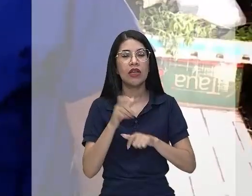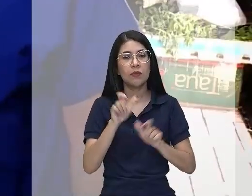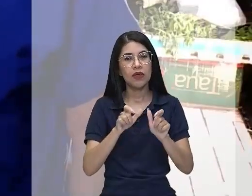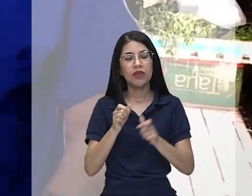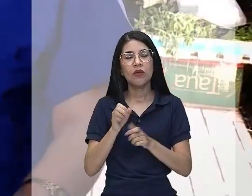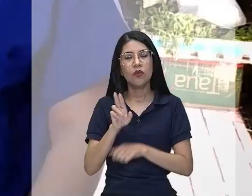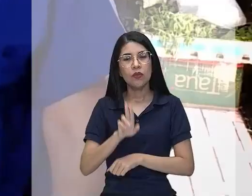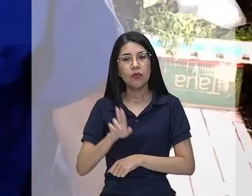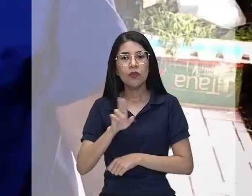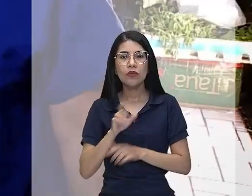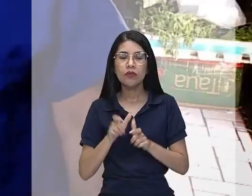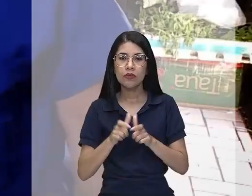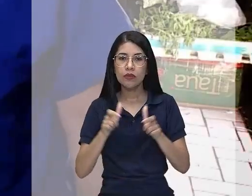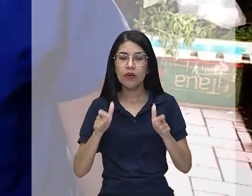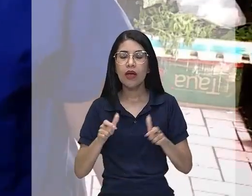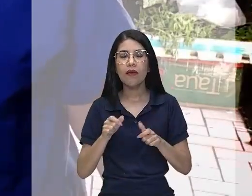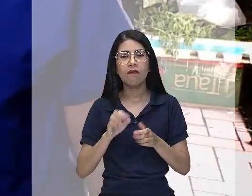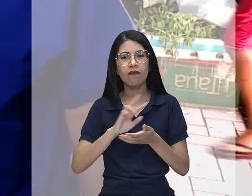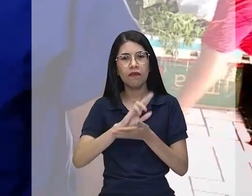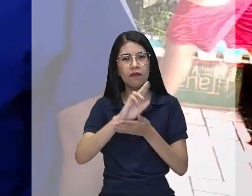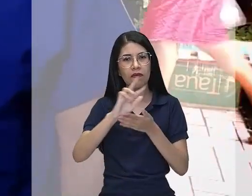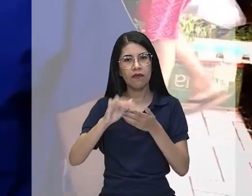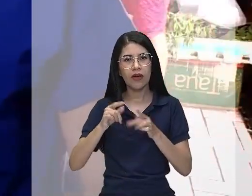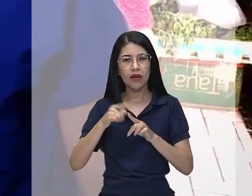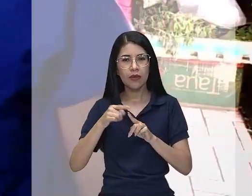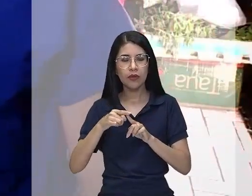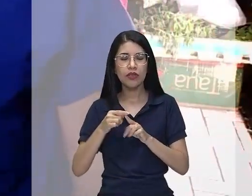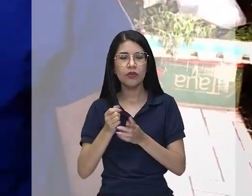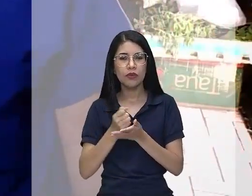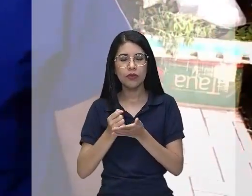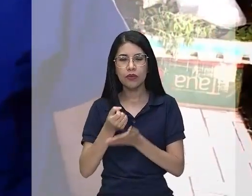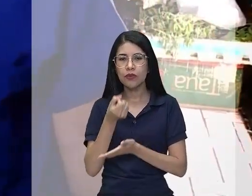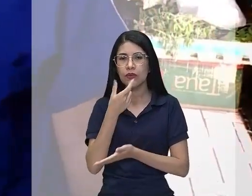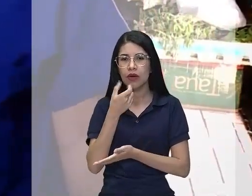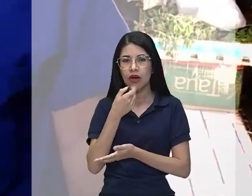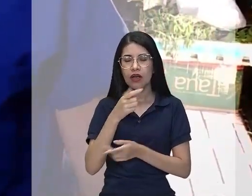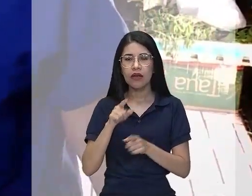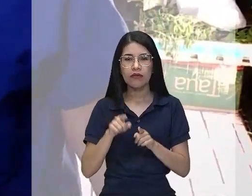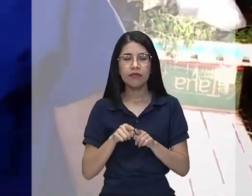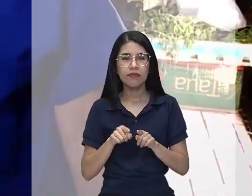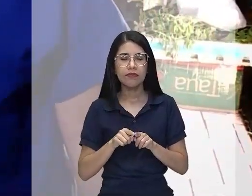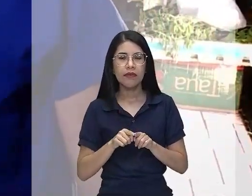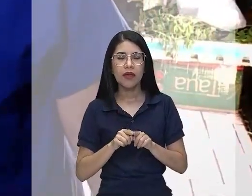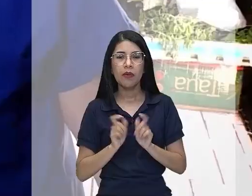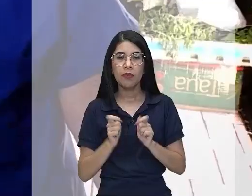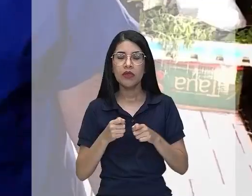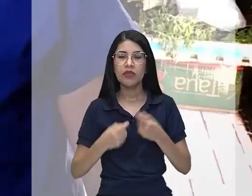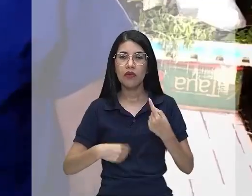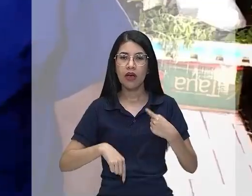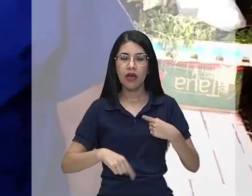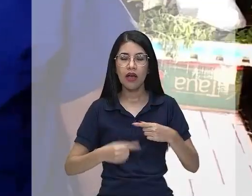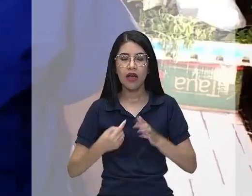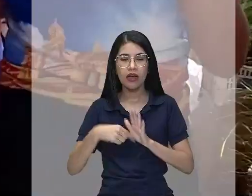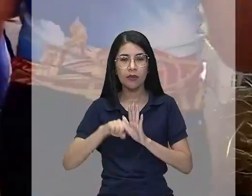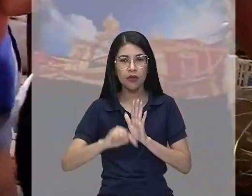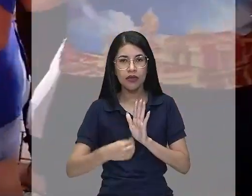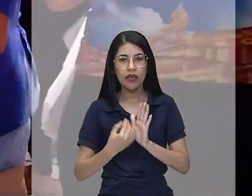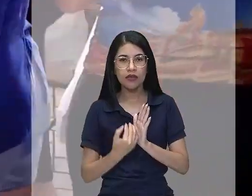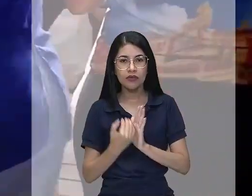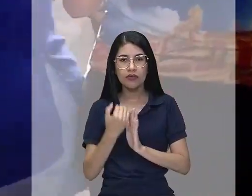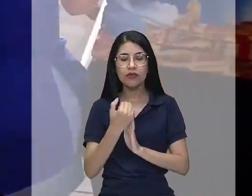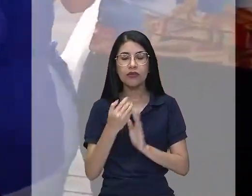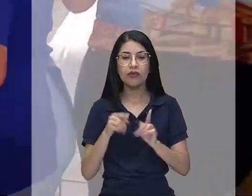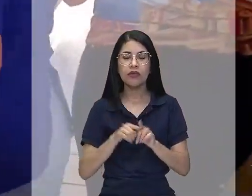quê? O mastruz, o jambu, o ixi amarelo, unha de gato, tudo isso aí para aumentar a imunidade, né?